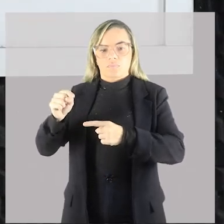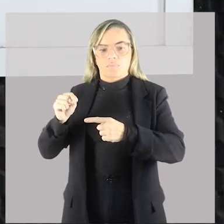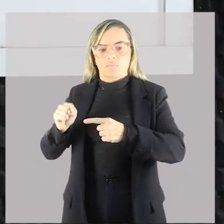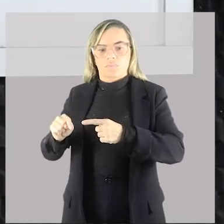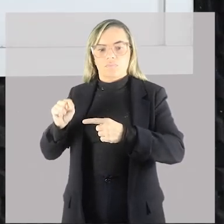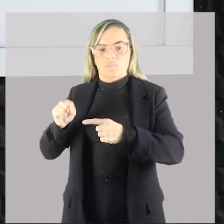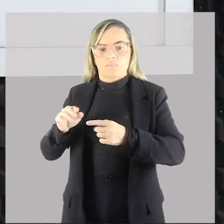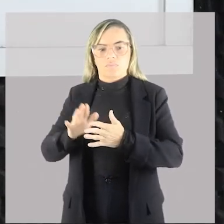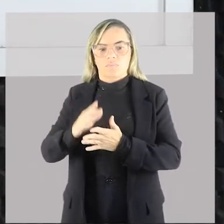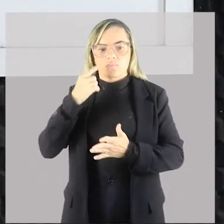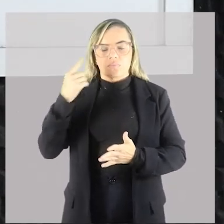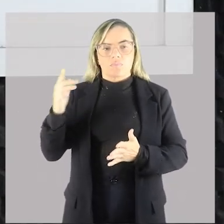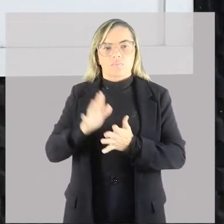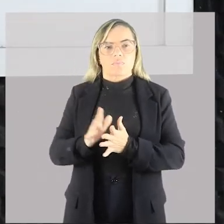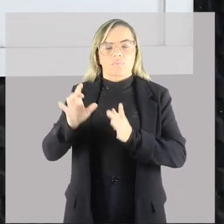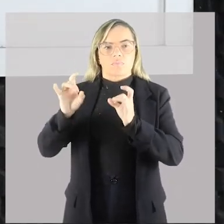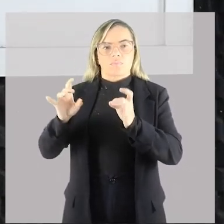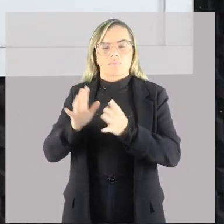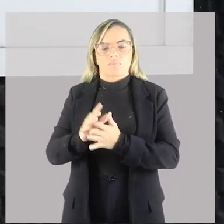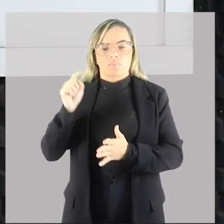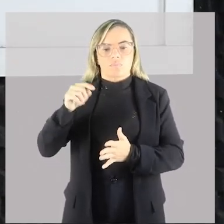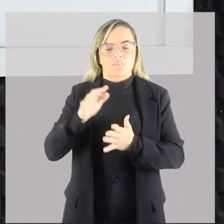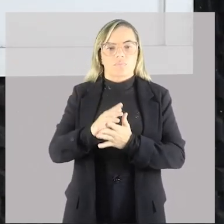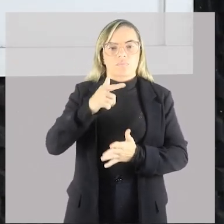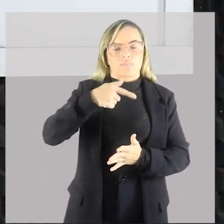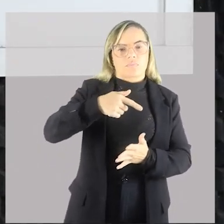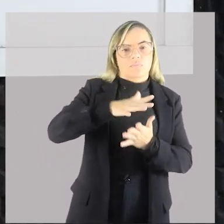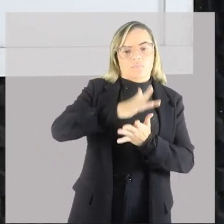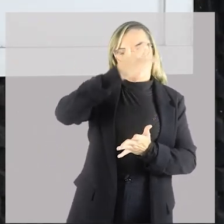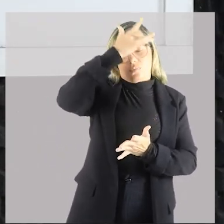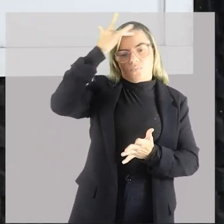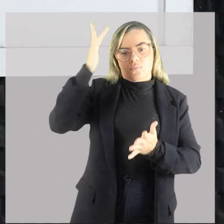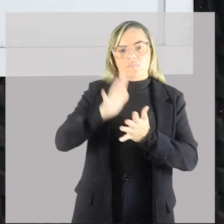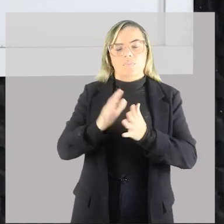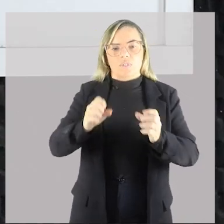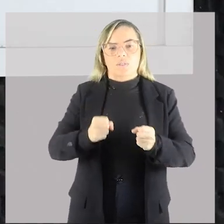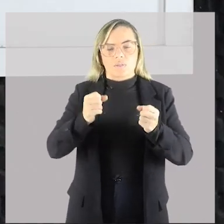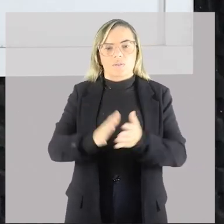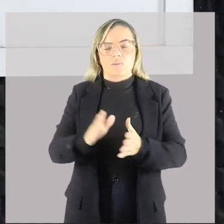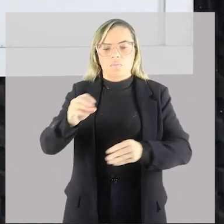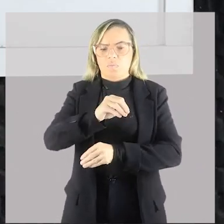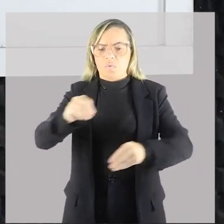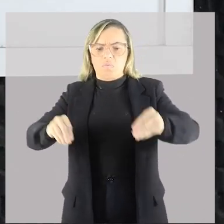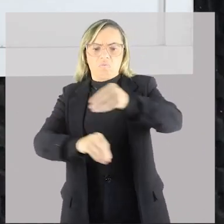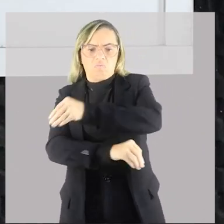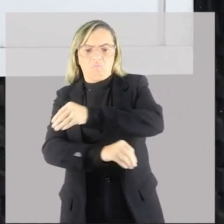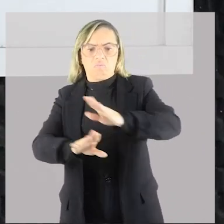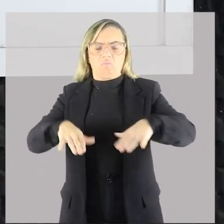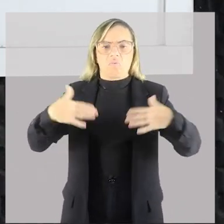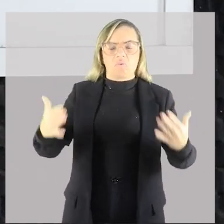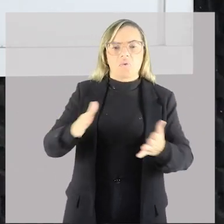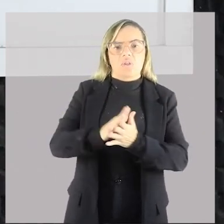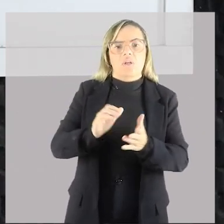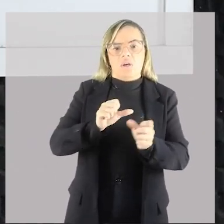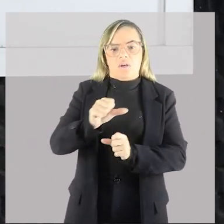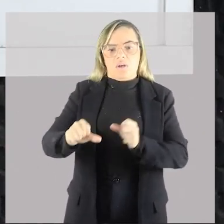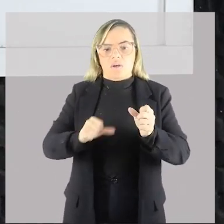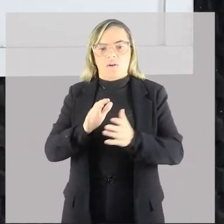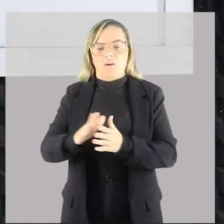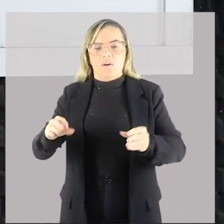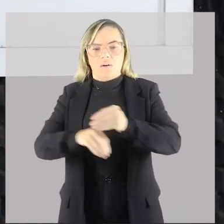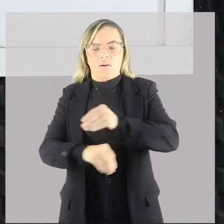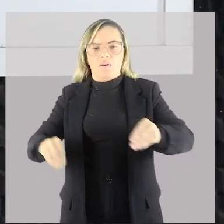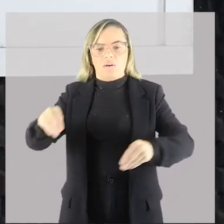detalhe importante. Essas 7 pessoas, elas podem trocar de lugar, essas podem permutar. Tá? Ela